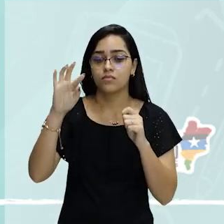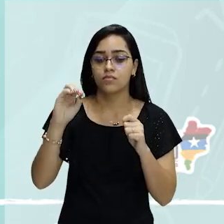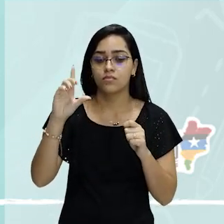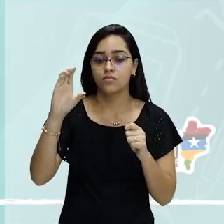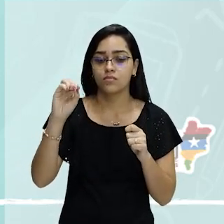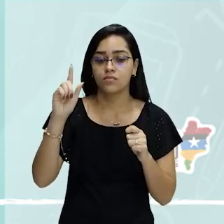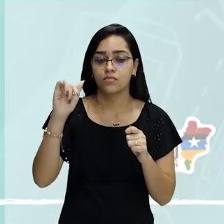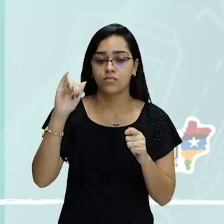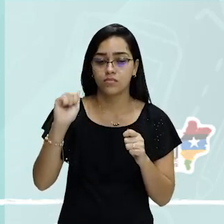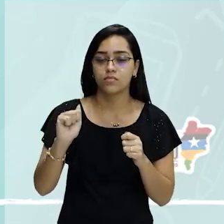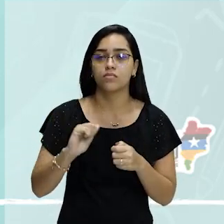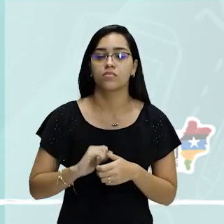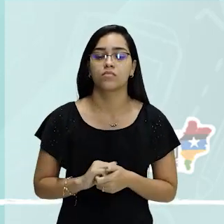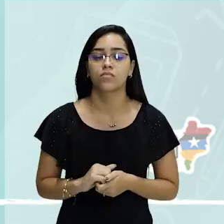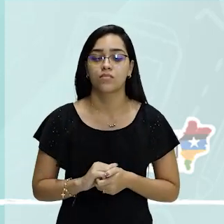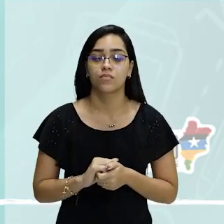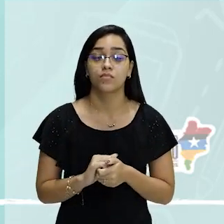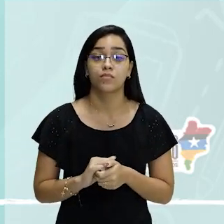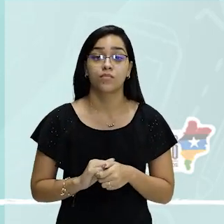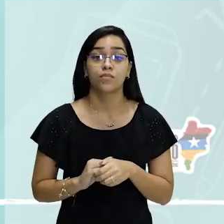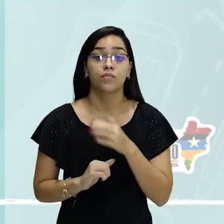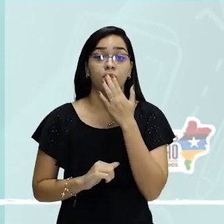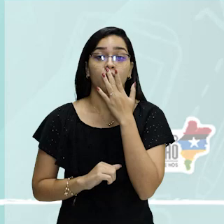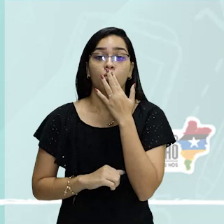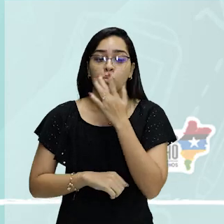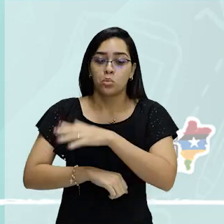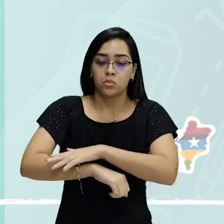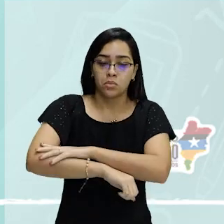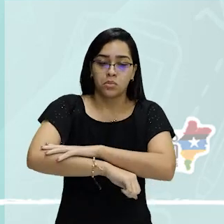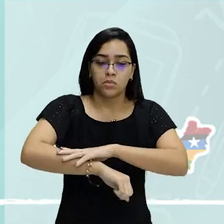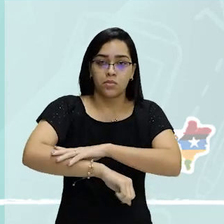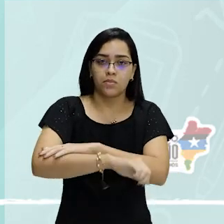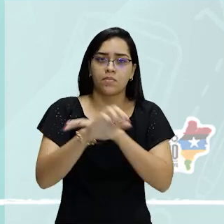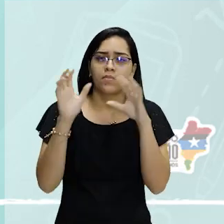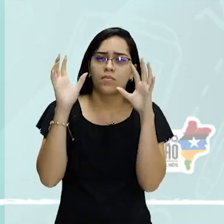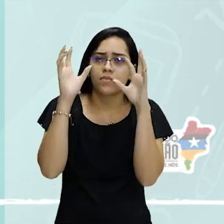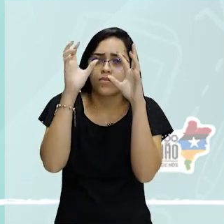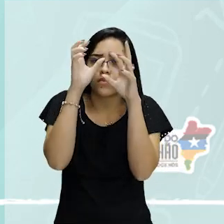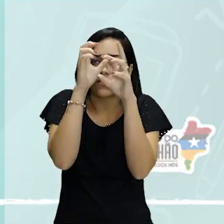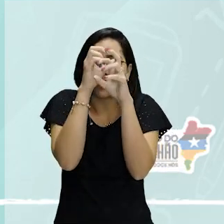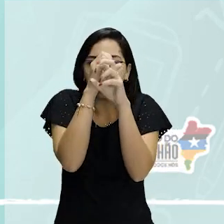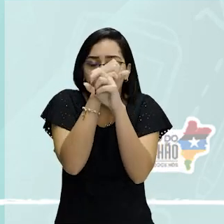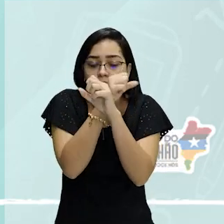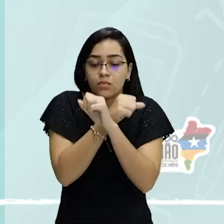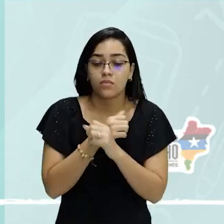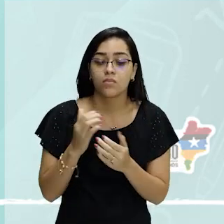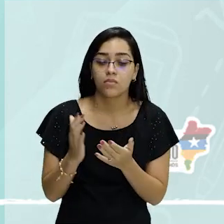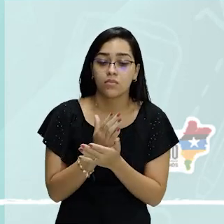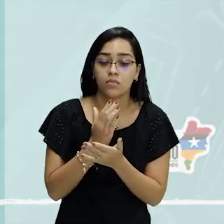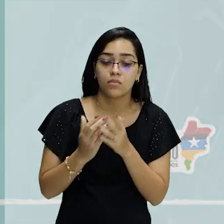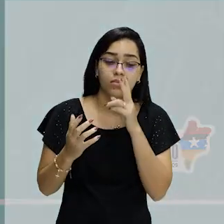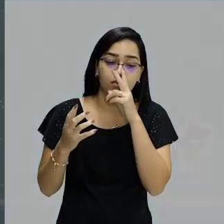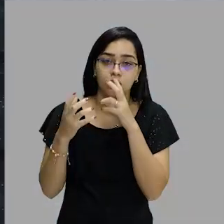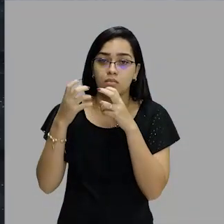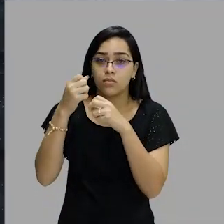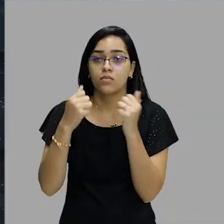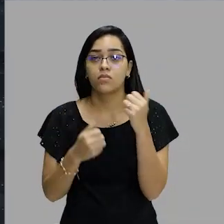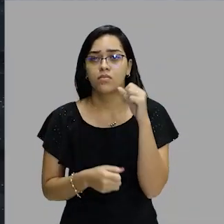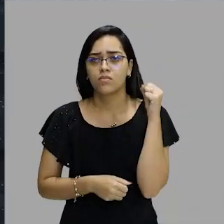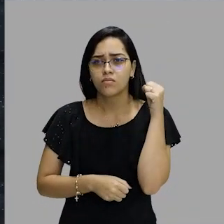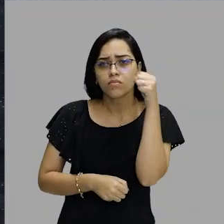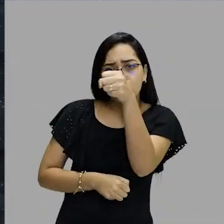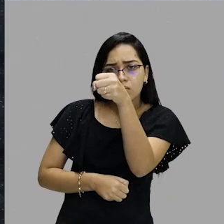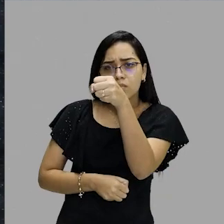um negro, a cor da pele é uma sombra, muitas vezes mais forte que